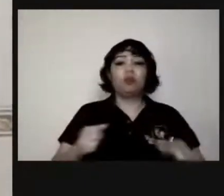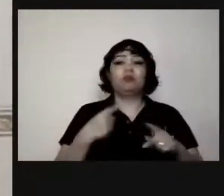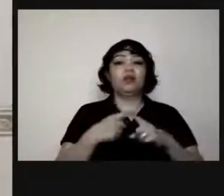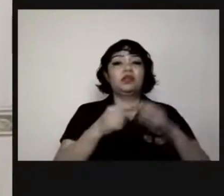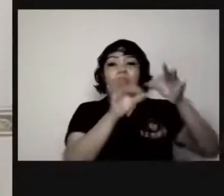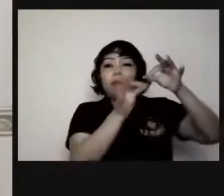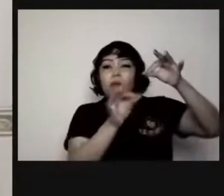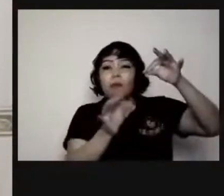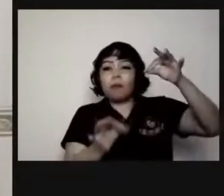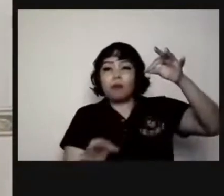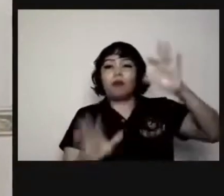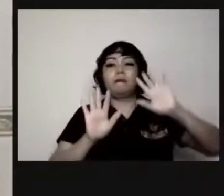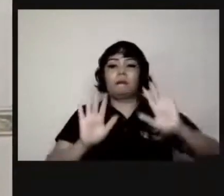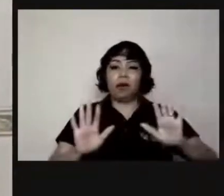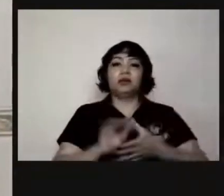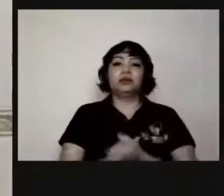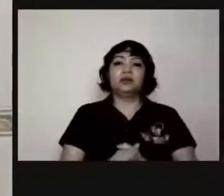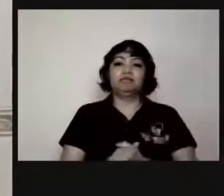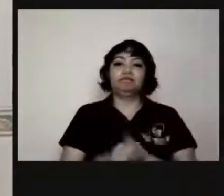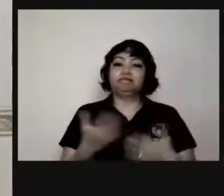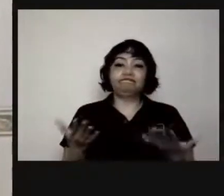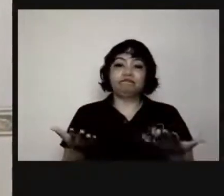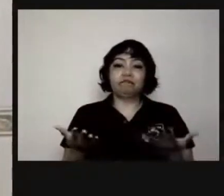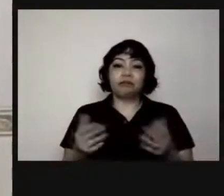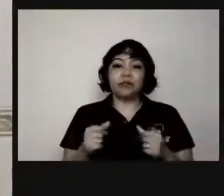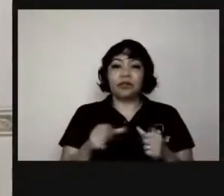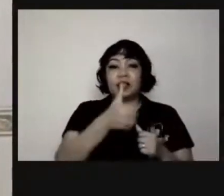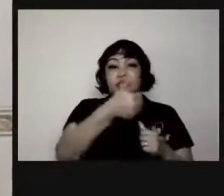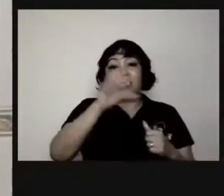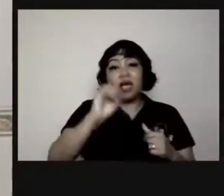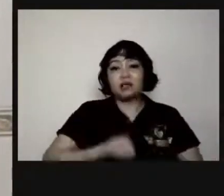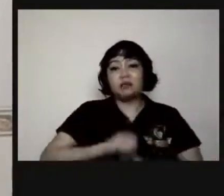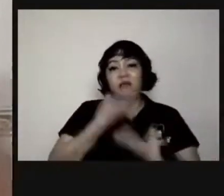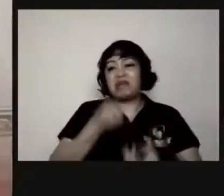Mas o acervo também são, assim, 10